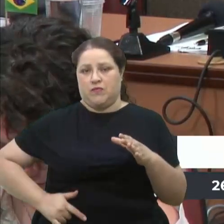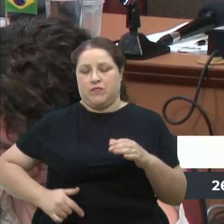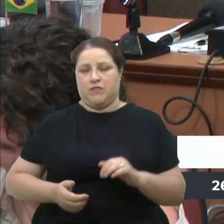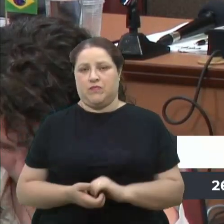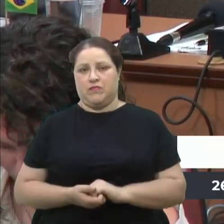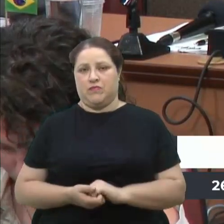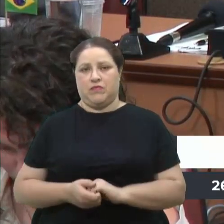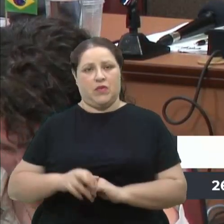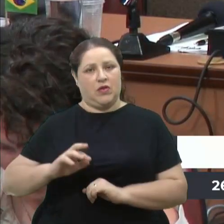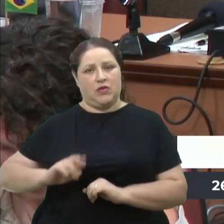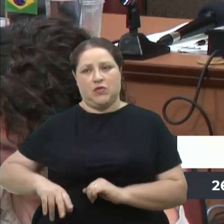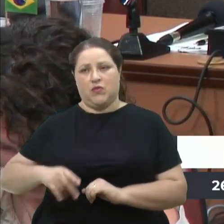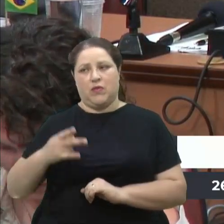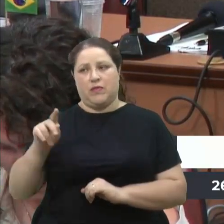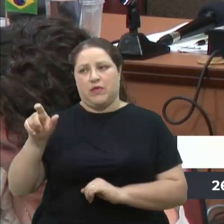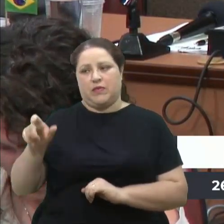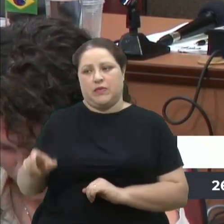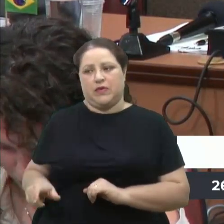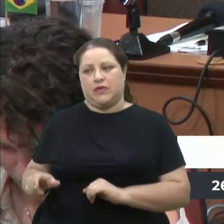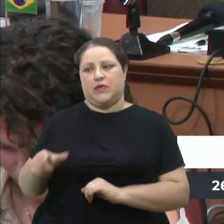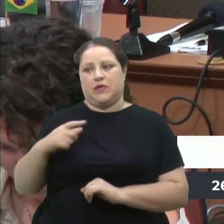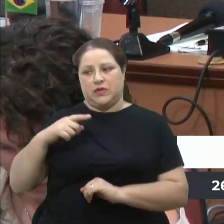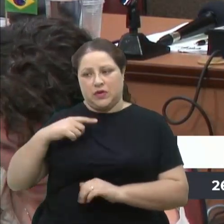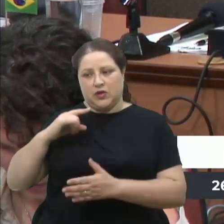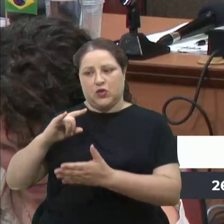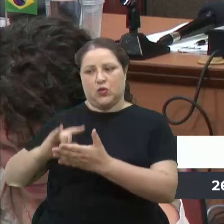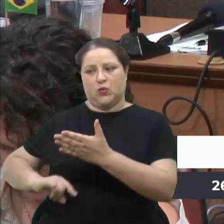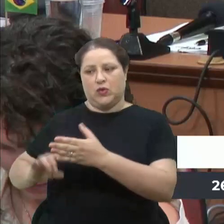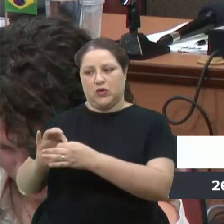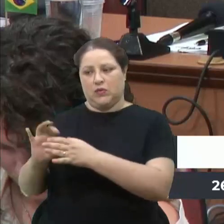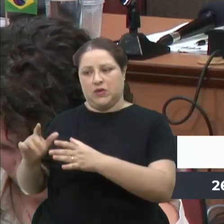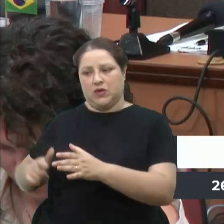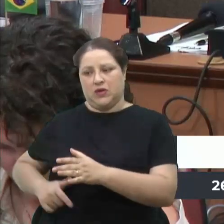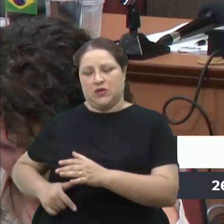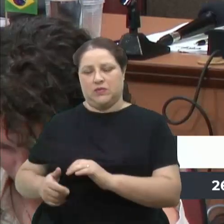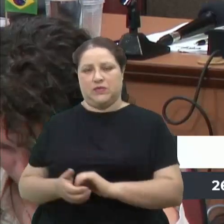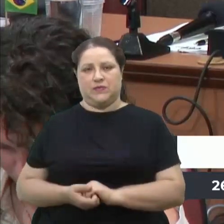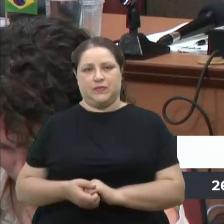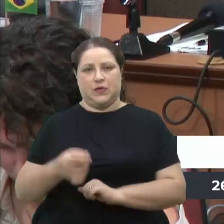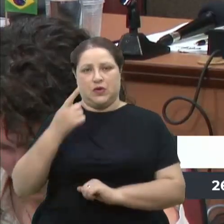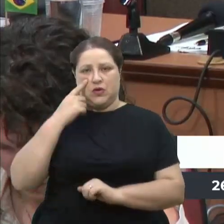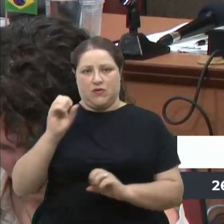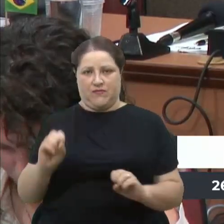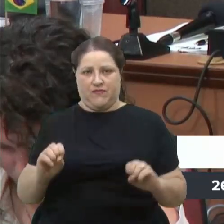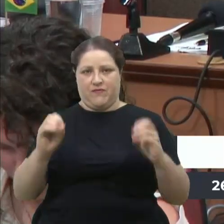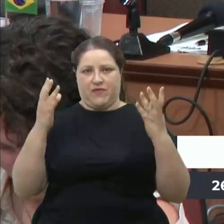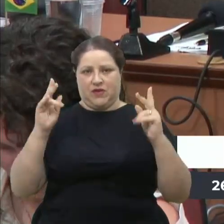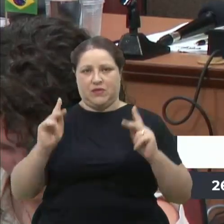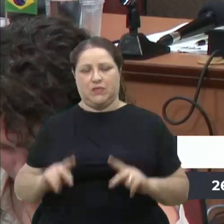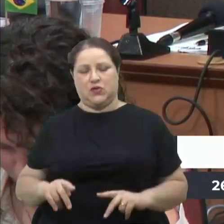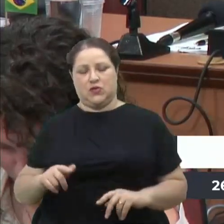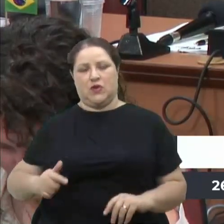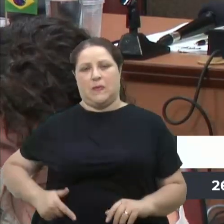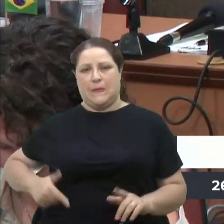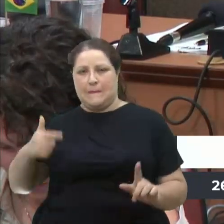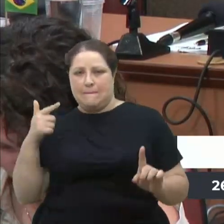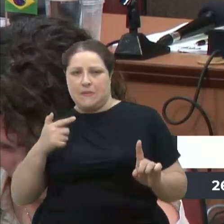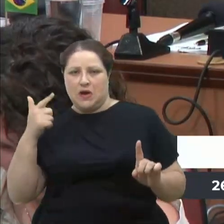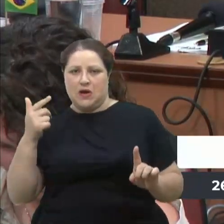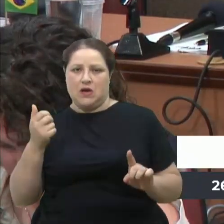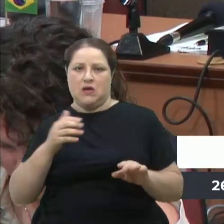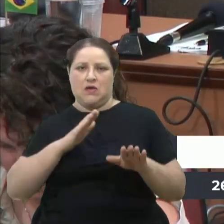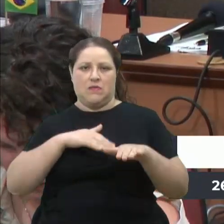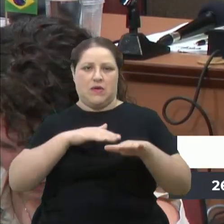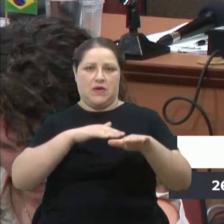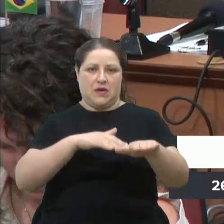arma aqueles que estão nas festas que atiram nas festas ou aqueles que estão no trânsito